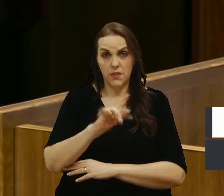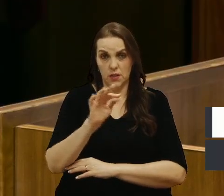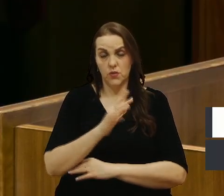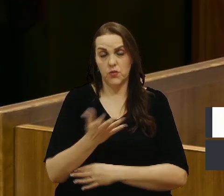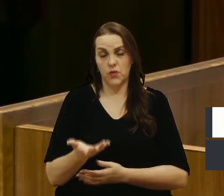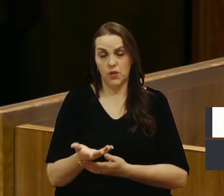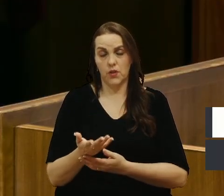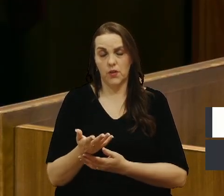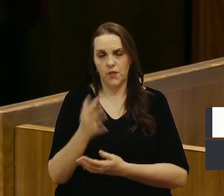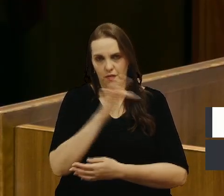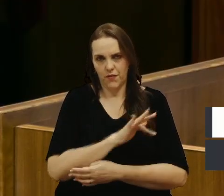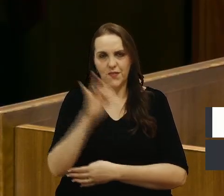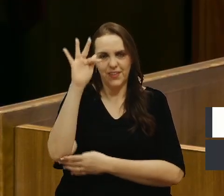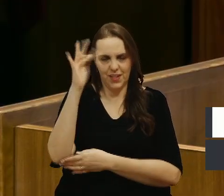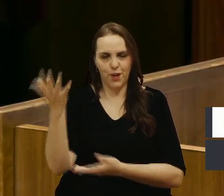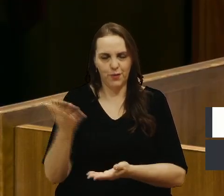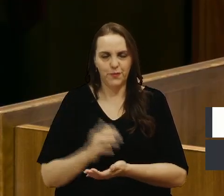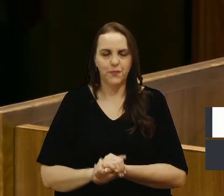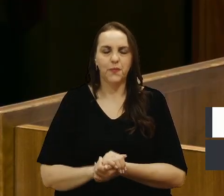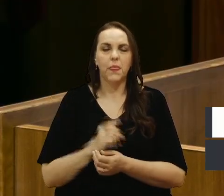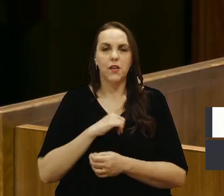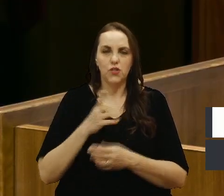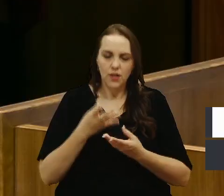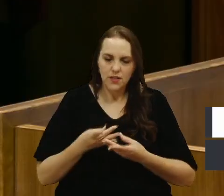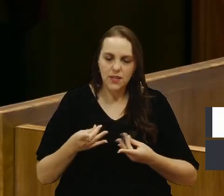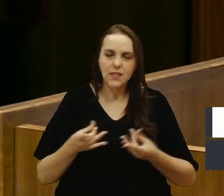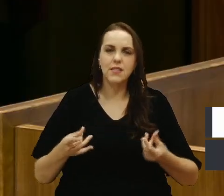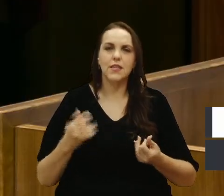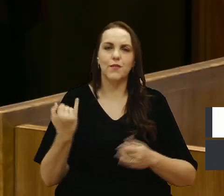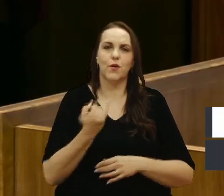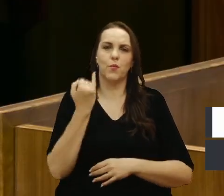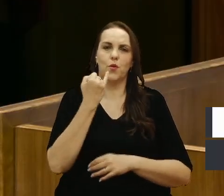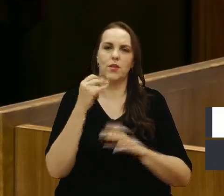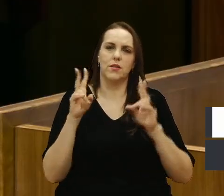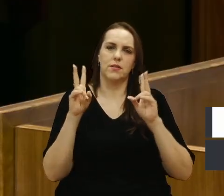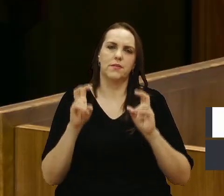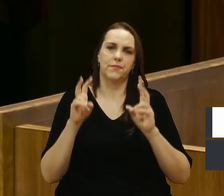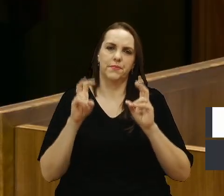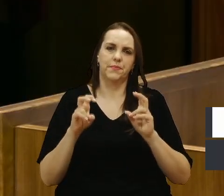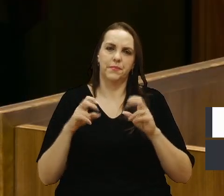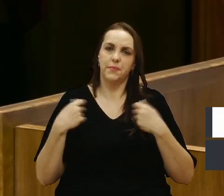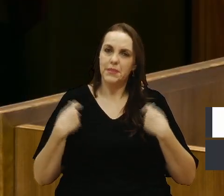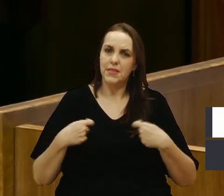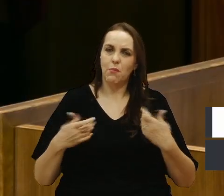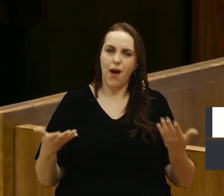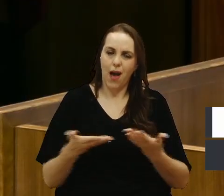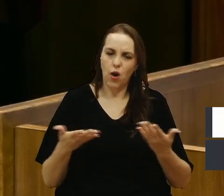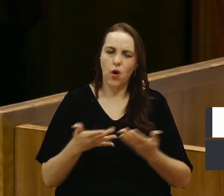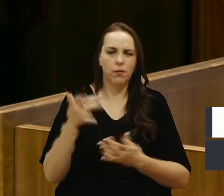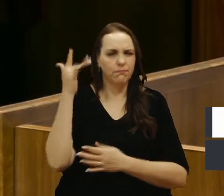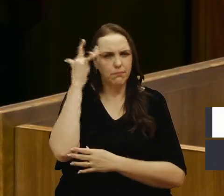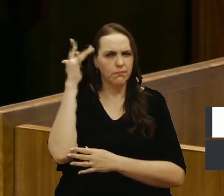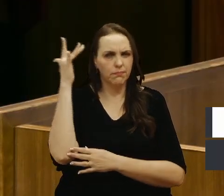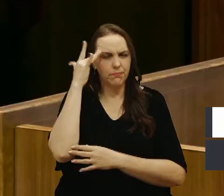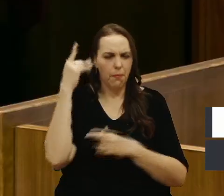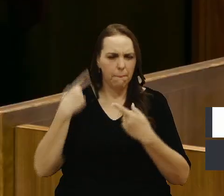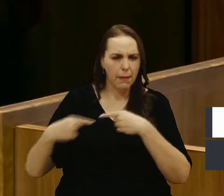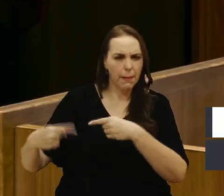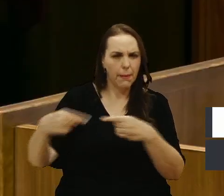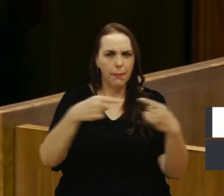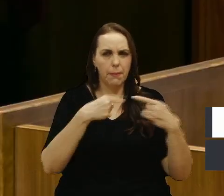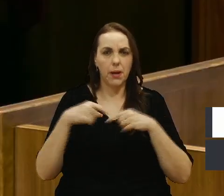federal, já demonstra sensibilidade para a importância deste tema. O que precisamos agora é amadurecer este debate com a sociedade,